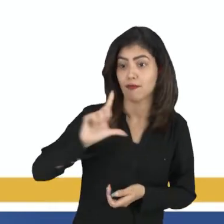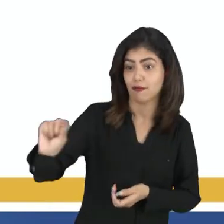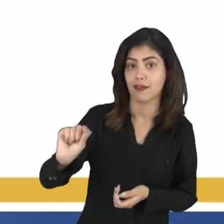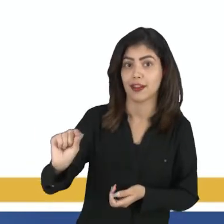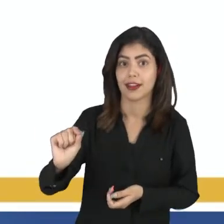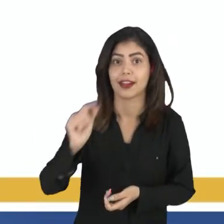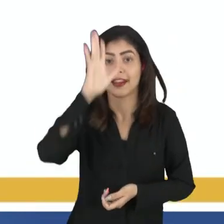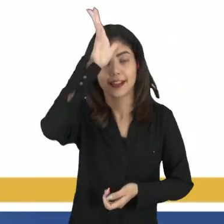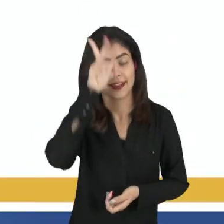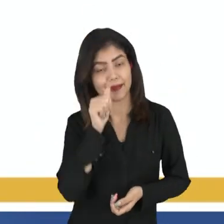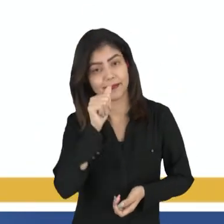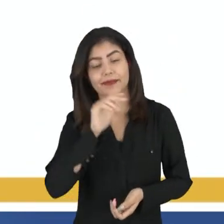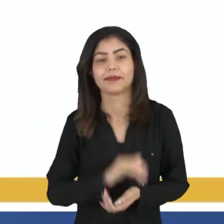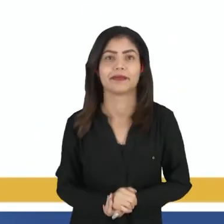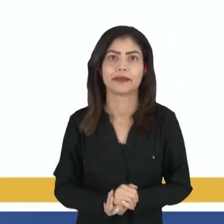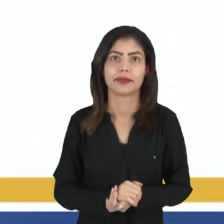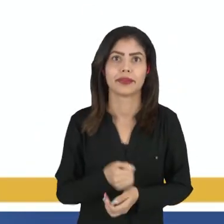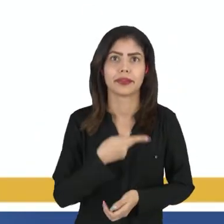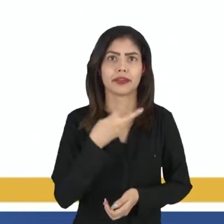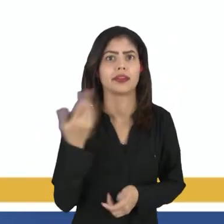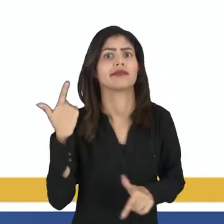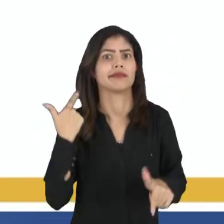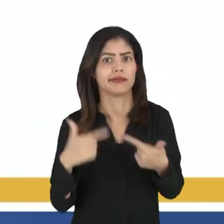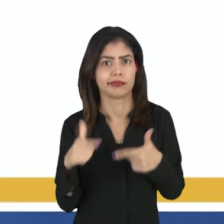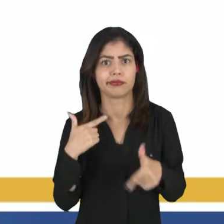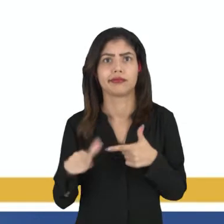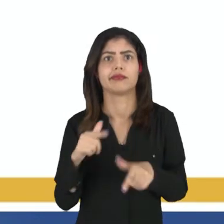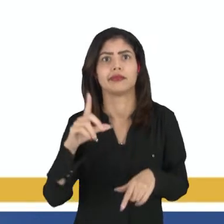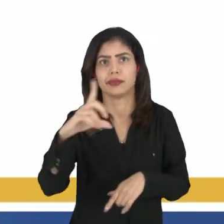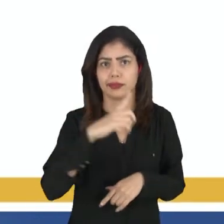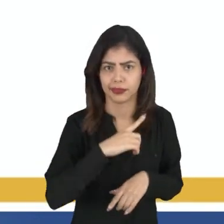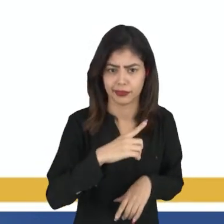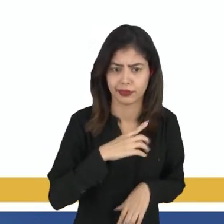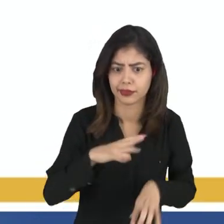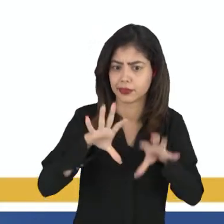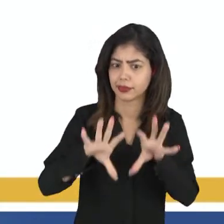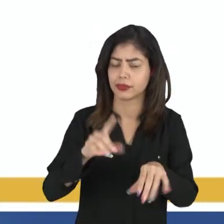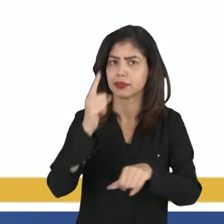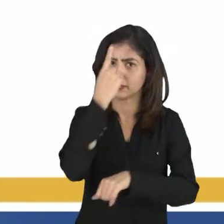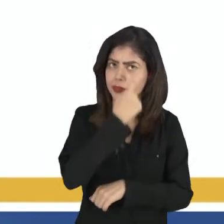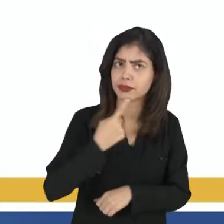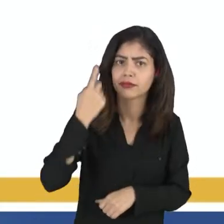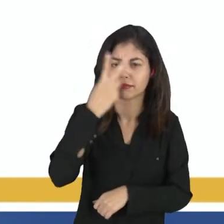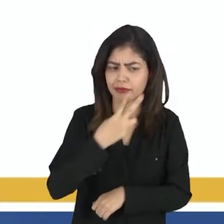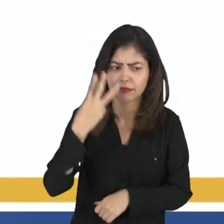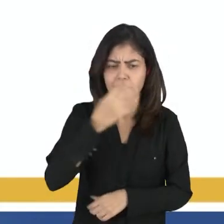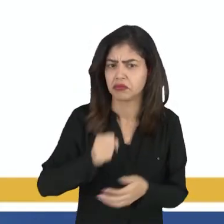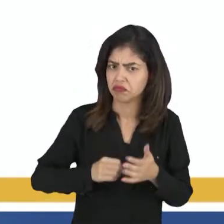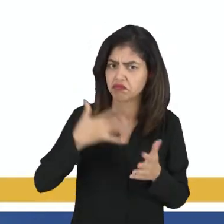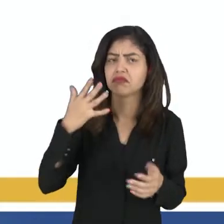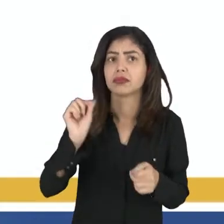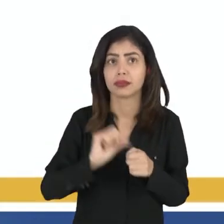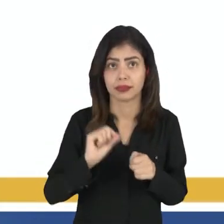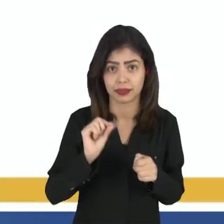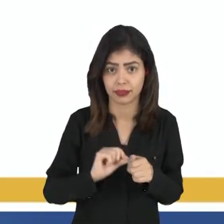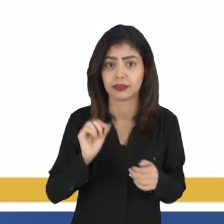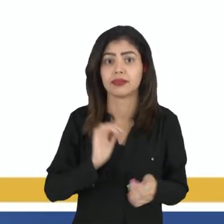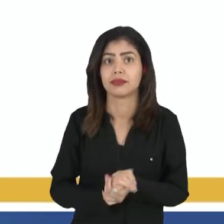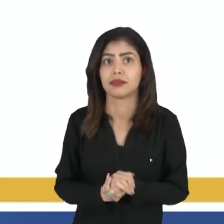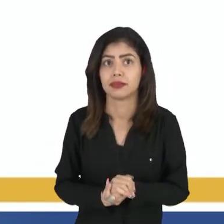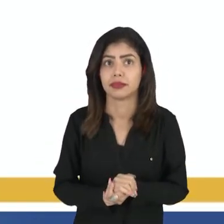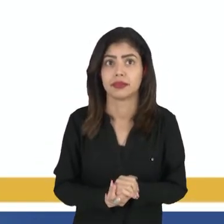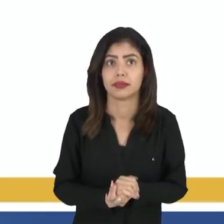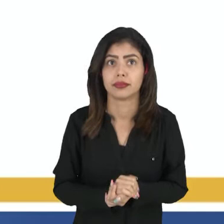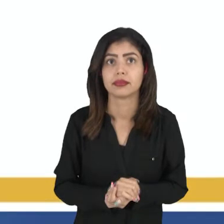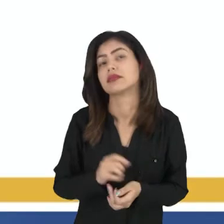galinhas. Imaginem quanto de trabalho esses artistas tiveram, quantas horas de trabalho eles tiveram que ficar por trás